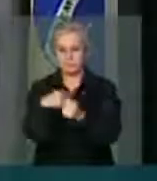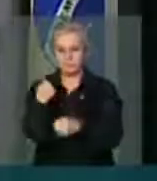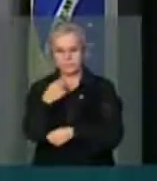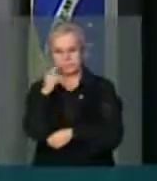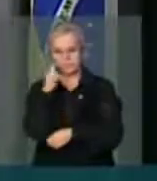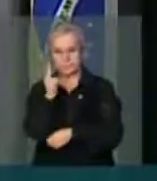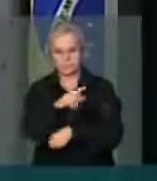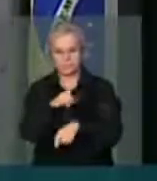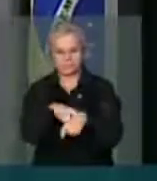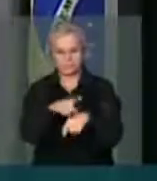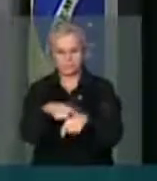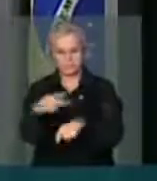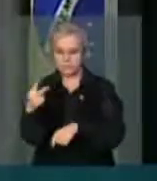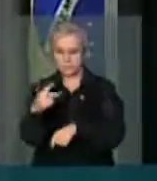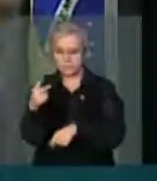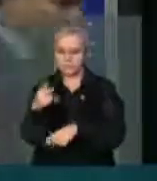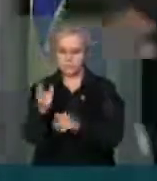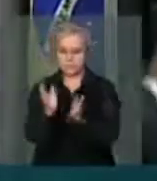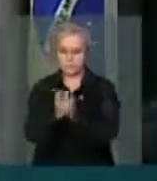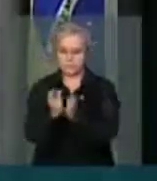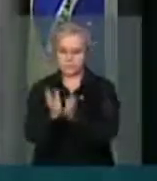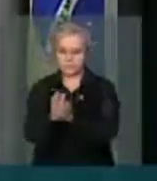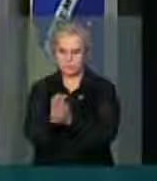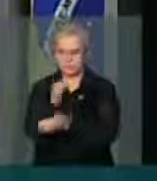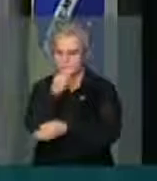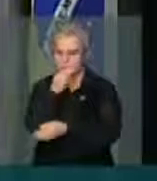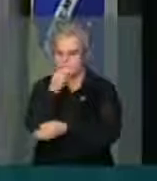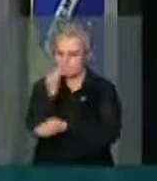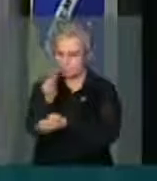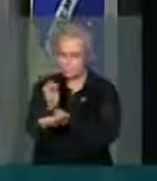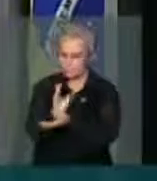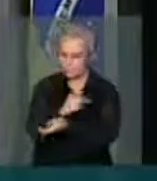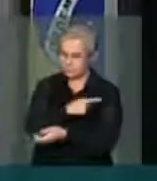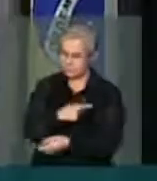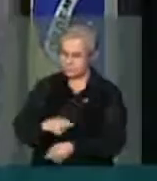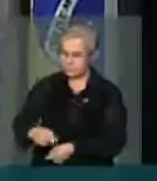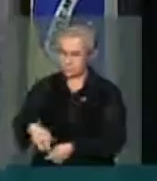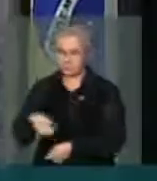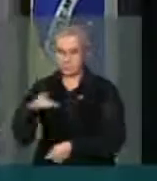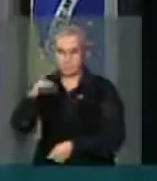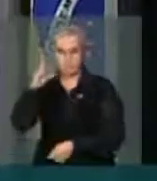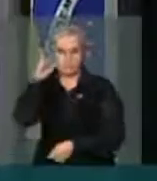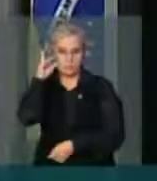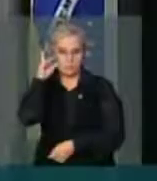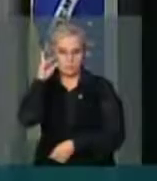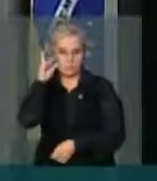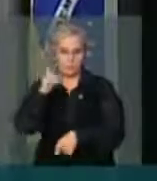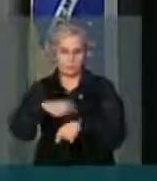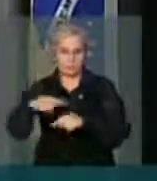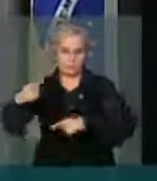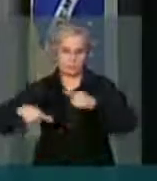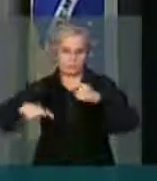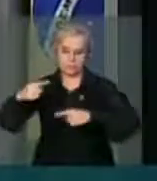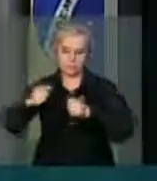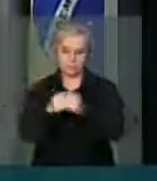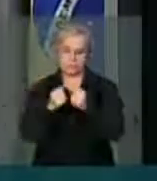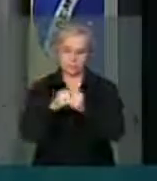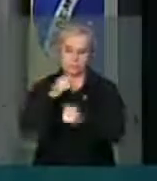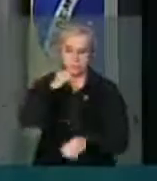turno a posição da presidente Dilma na disputa com o